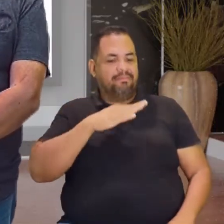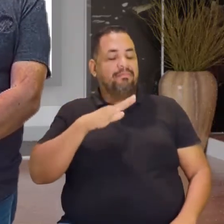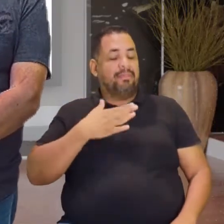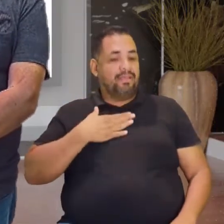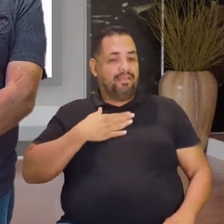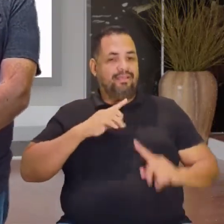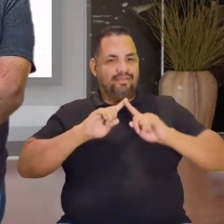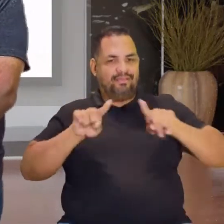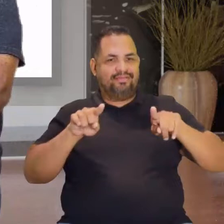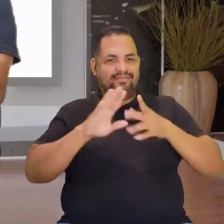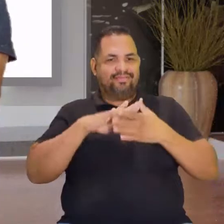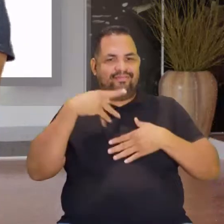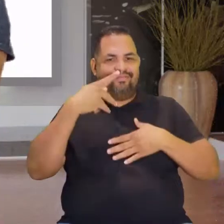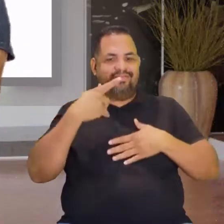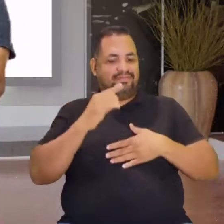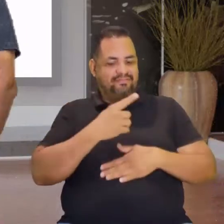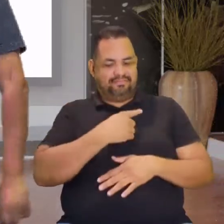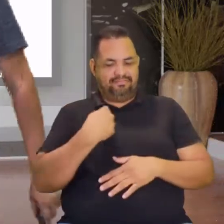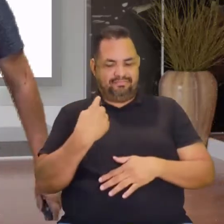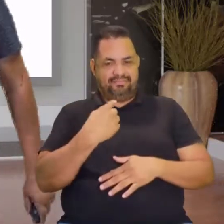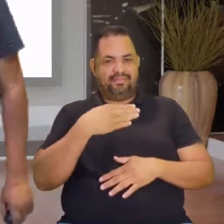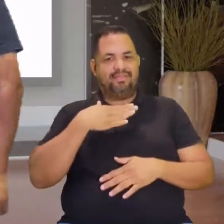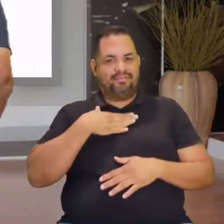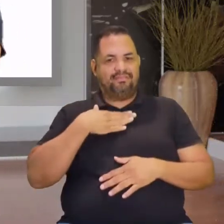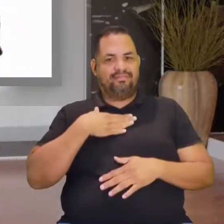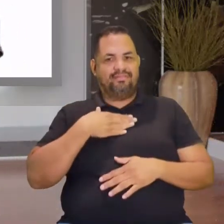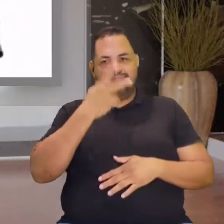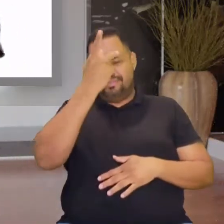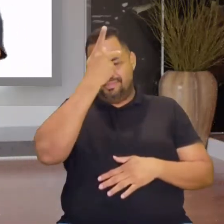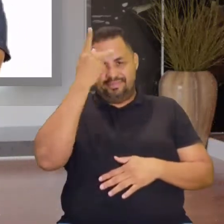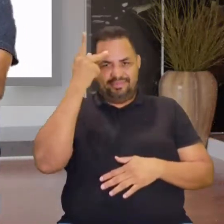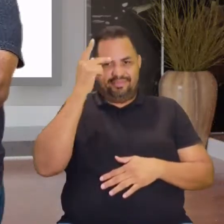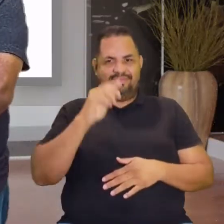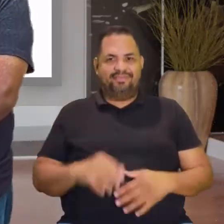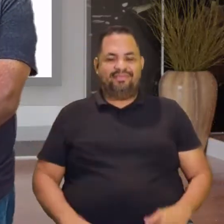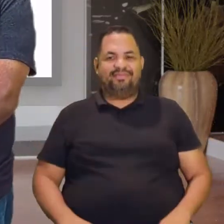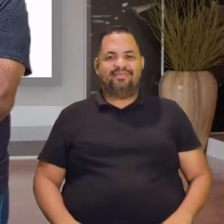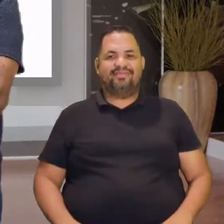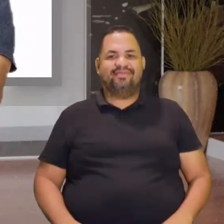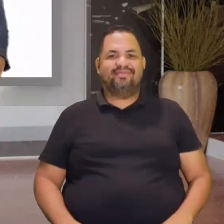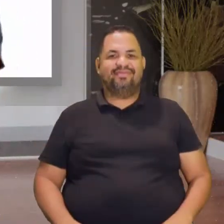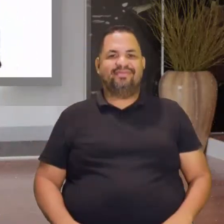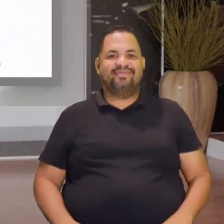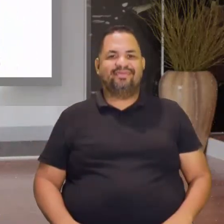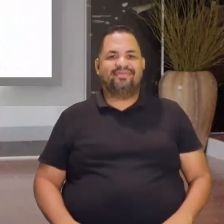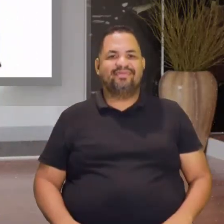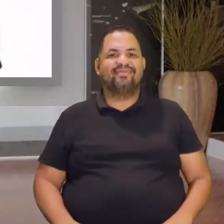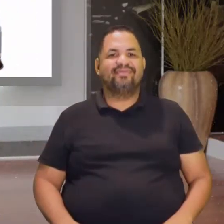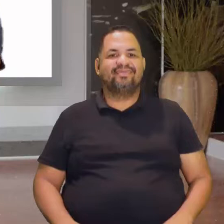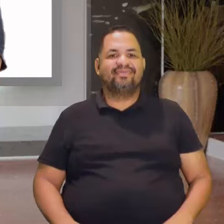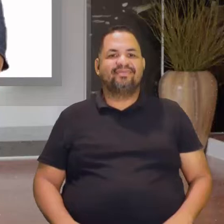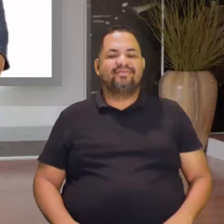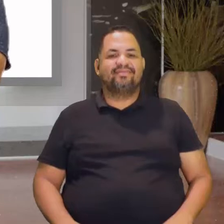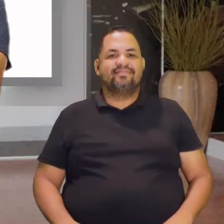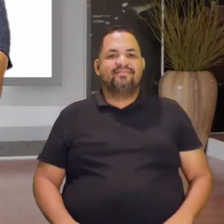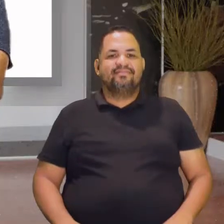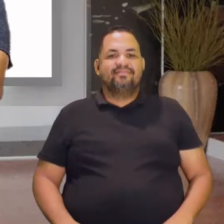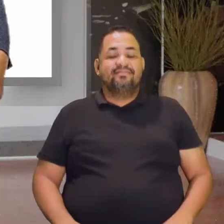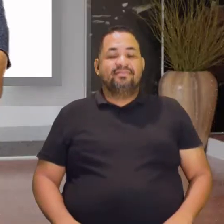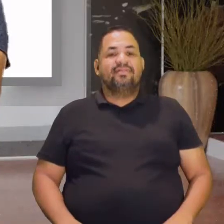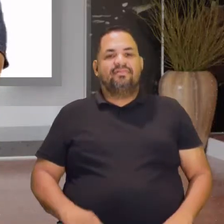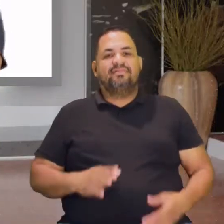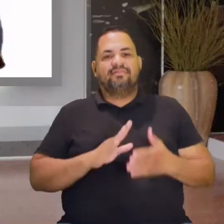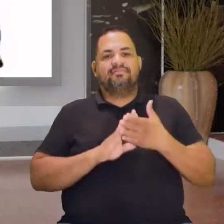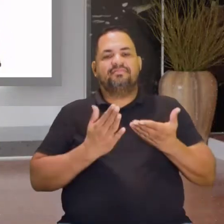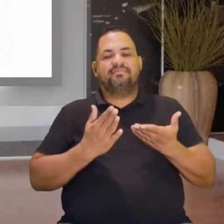falem de mim, né? Não tem esse enunciado aí? Pensando aqui no outro... Então, de certa forma, ela foi